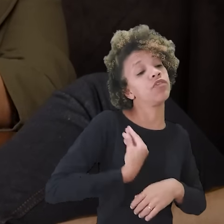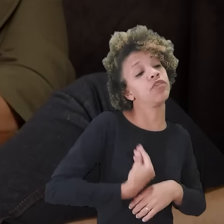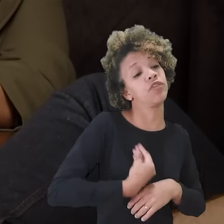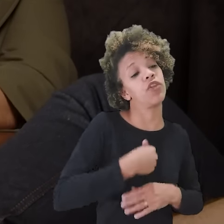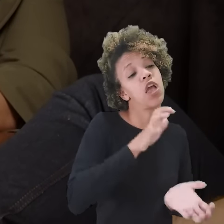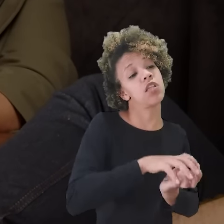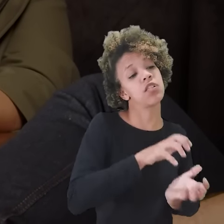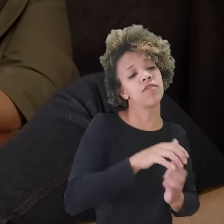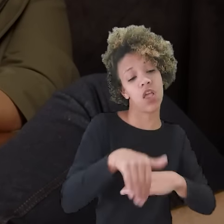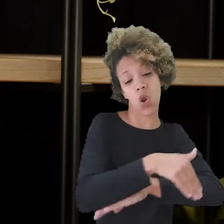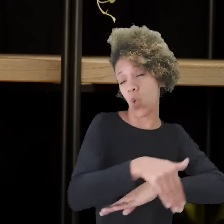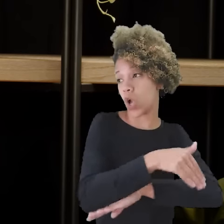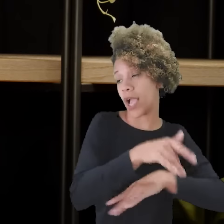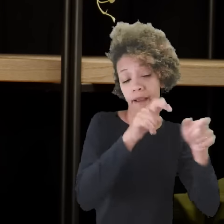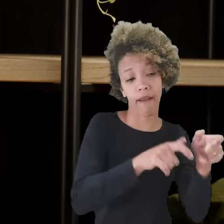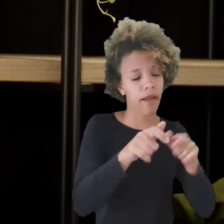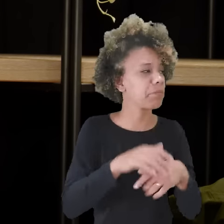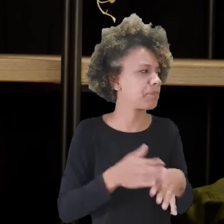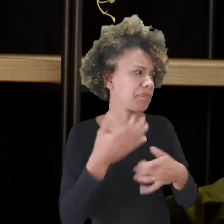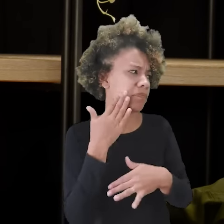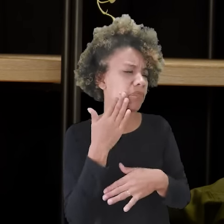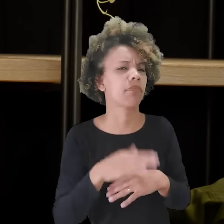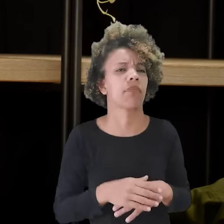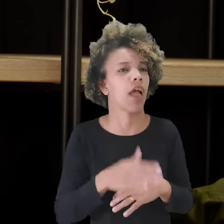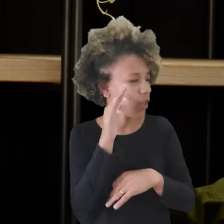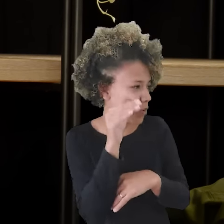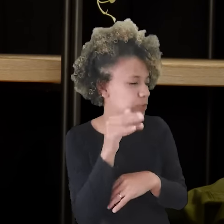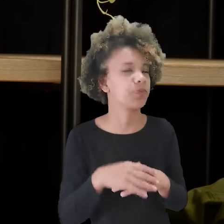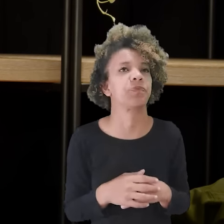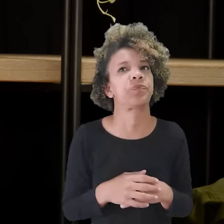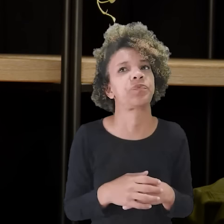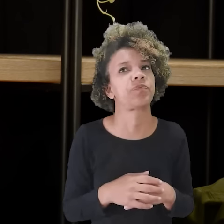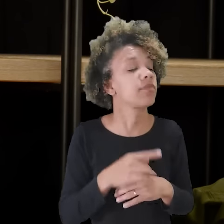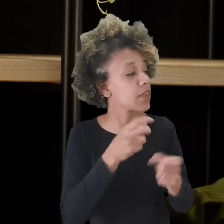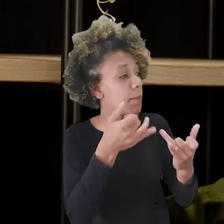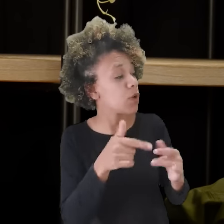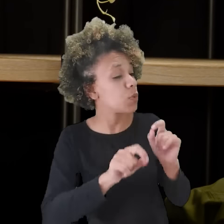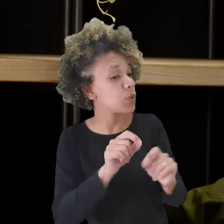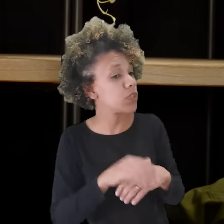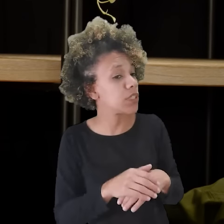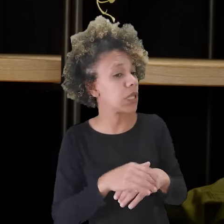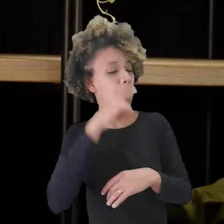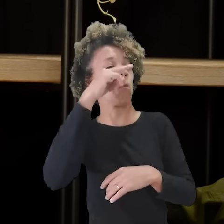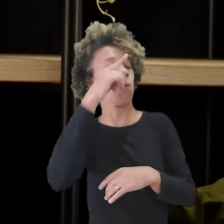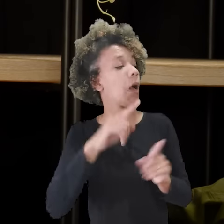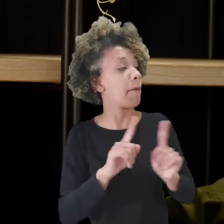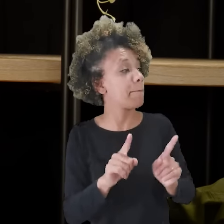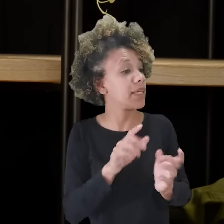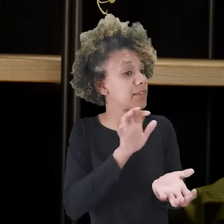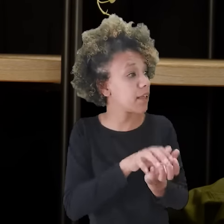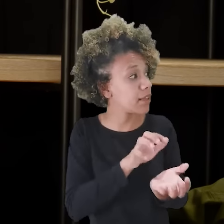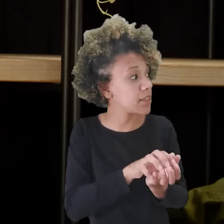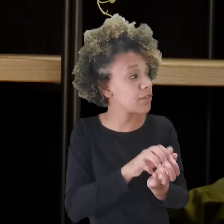tá em Recife ele fala que ele fala o bairro dele eu queria saber as coisas porque assim olha só é muito curioso Você falou uma parada da arrogância tal e